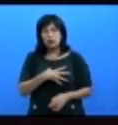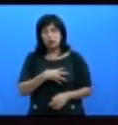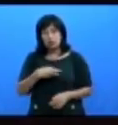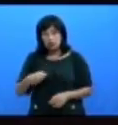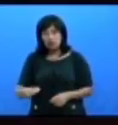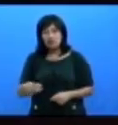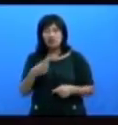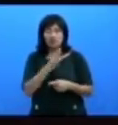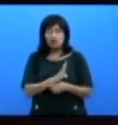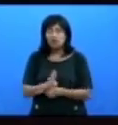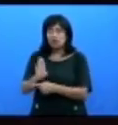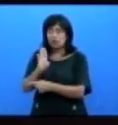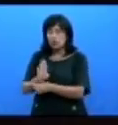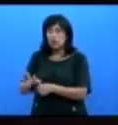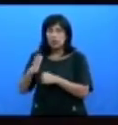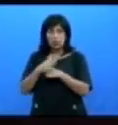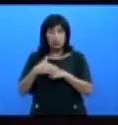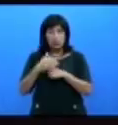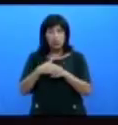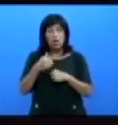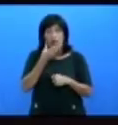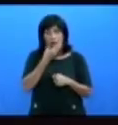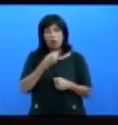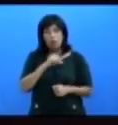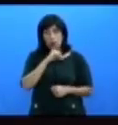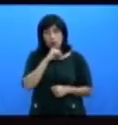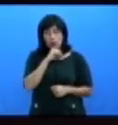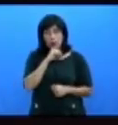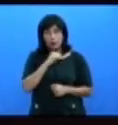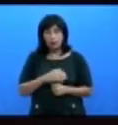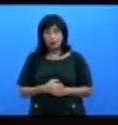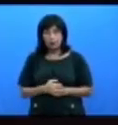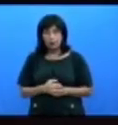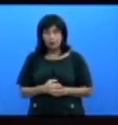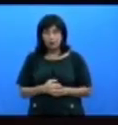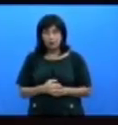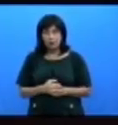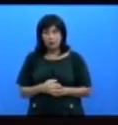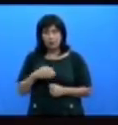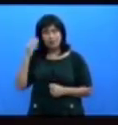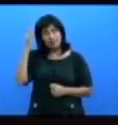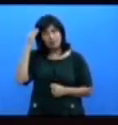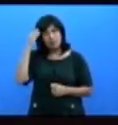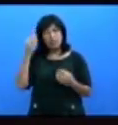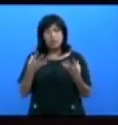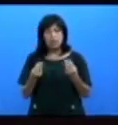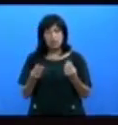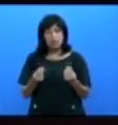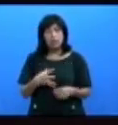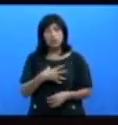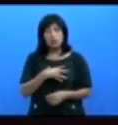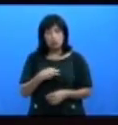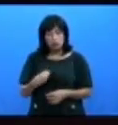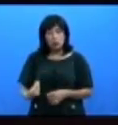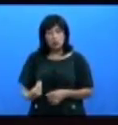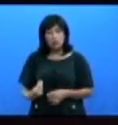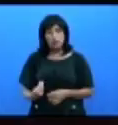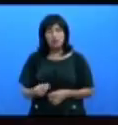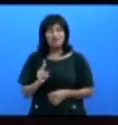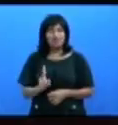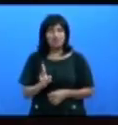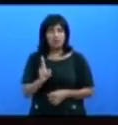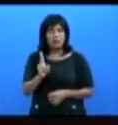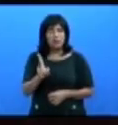cuidaram com muito carinho do pai. Nós sabemos que ele tem vários filhos e os filhos sempre cuidaram